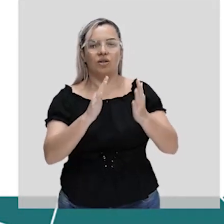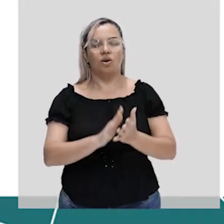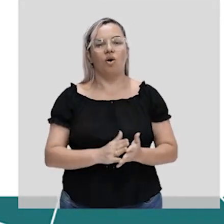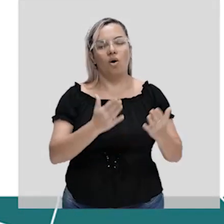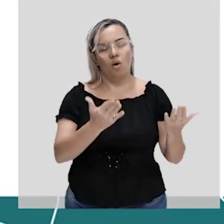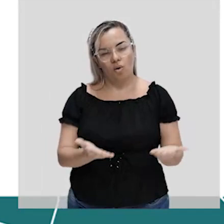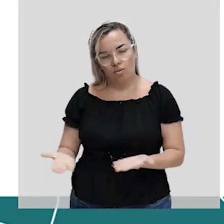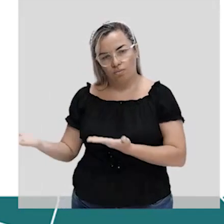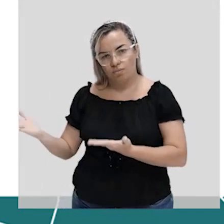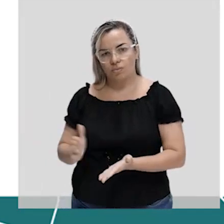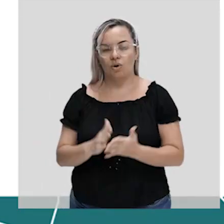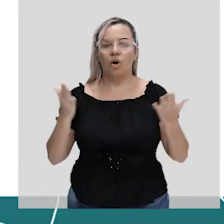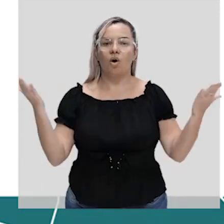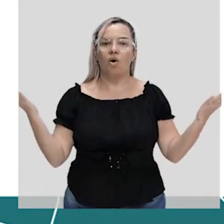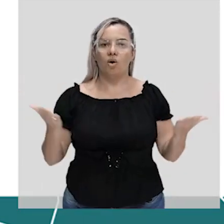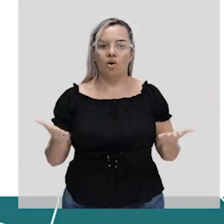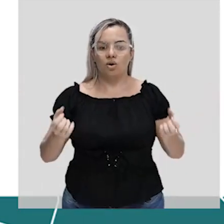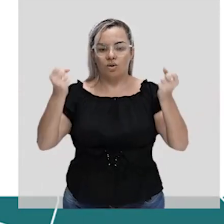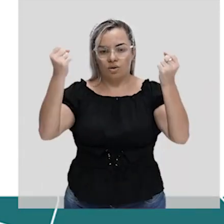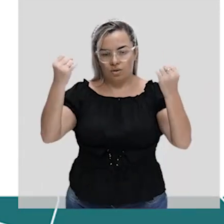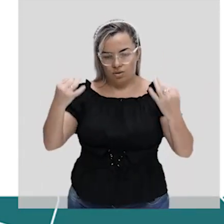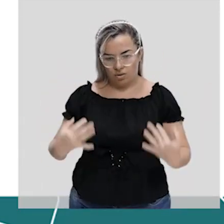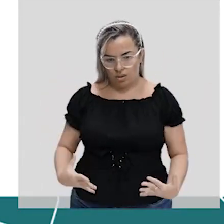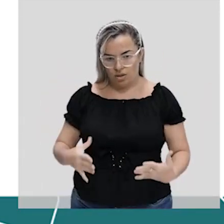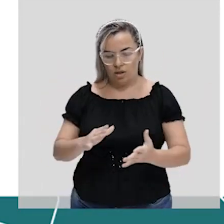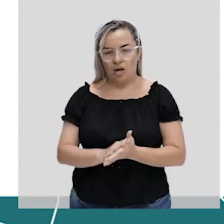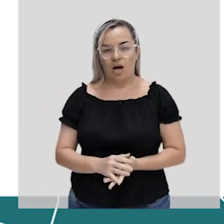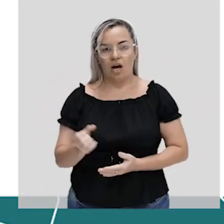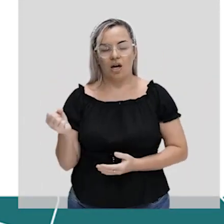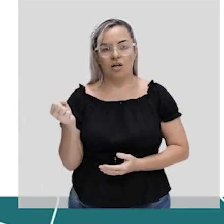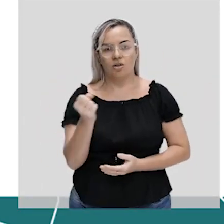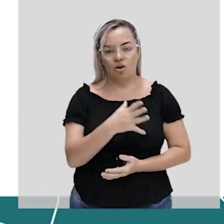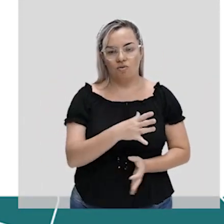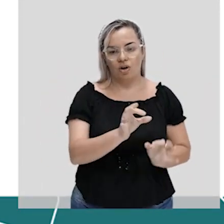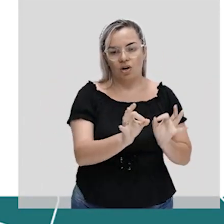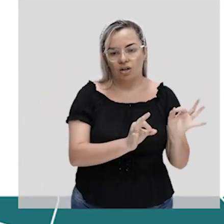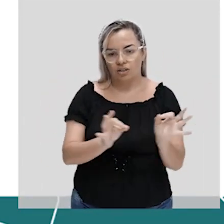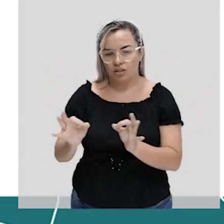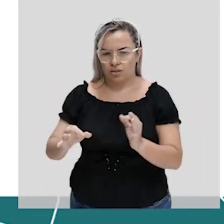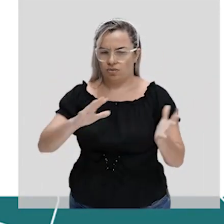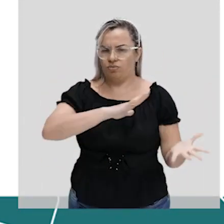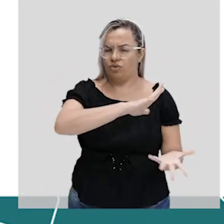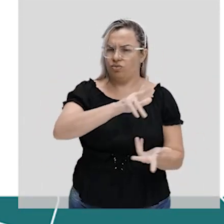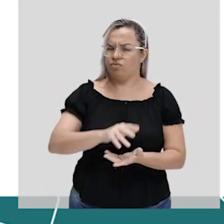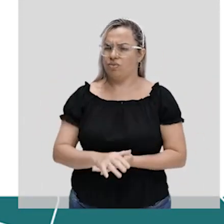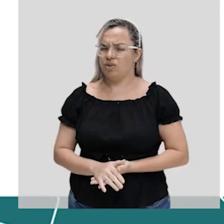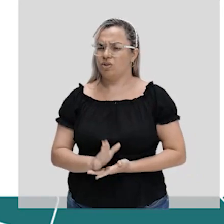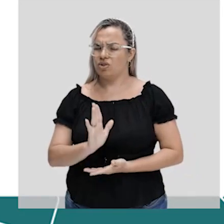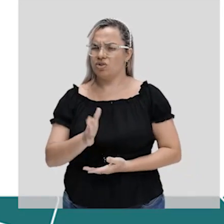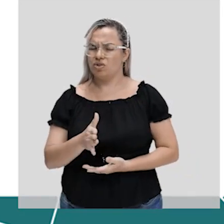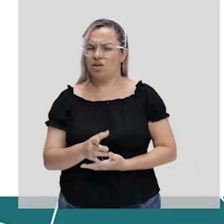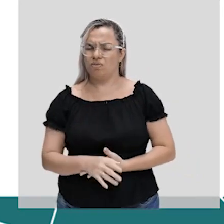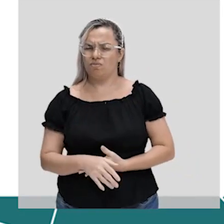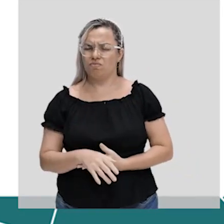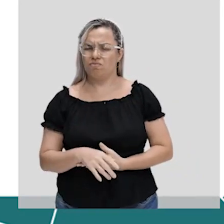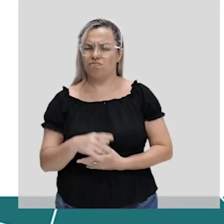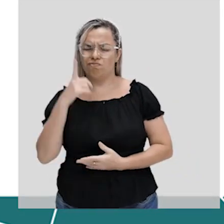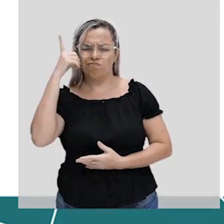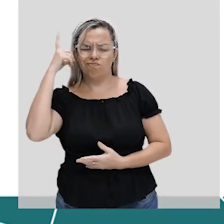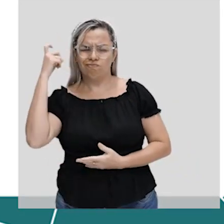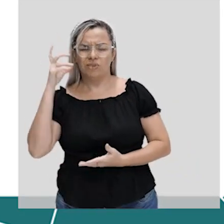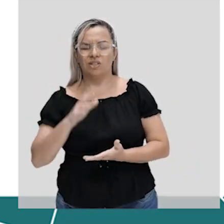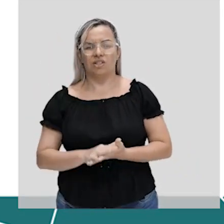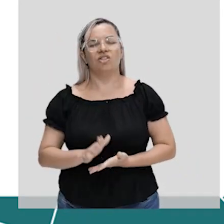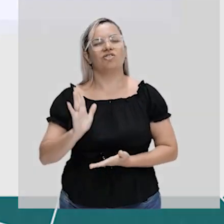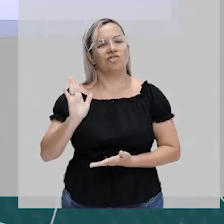a nova ordem mundial. Já ouviu falar? Com certeza, né? Poder dos Estados Unidos, fica muito claro, né? Nós